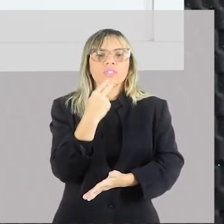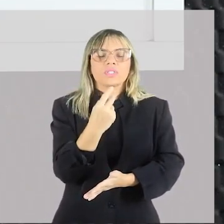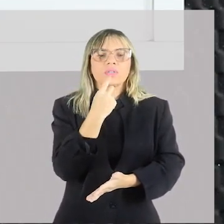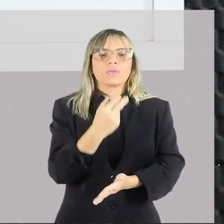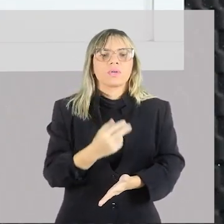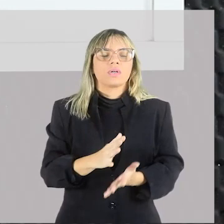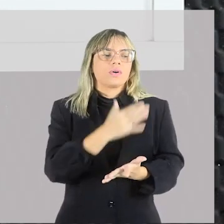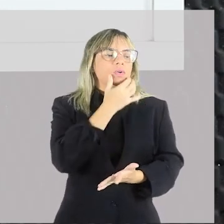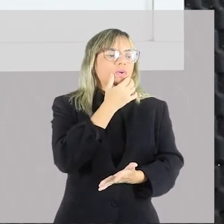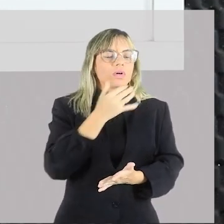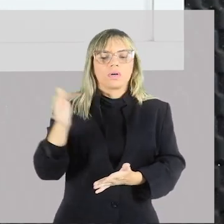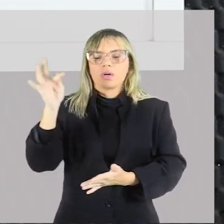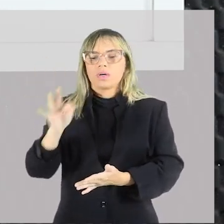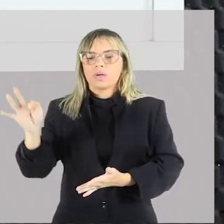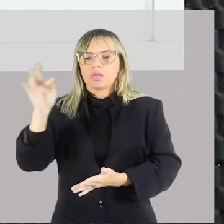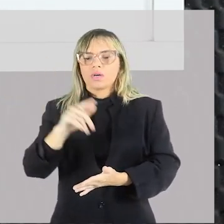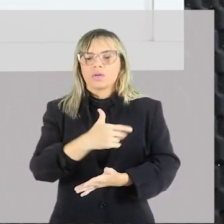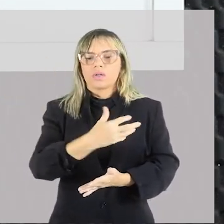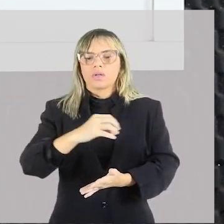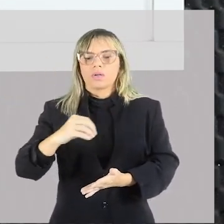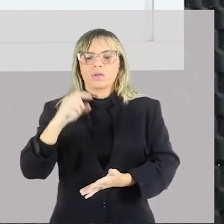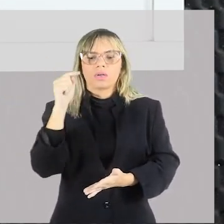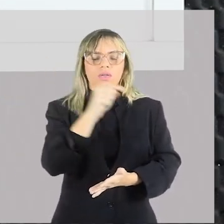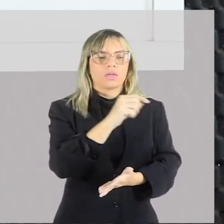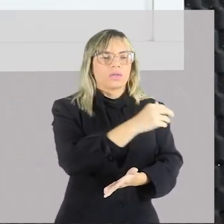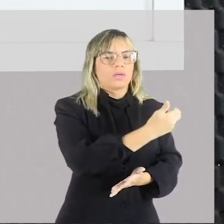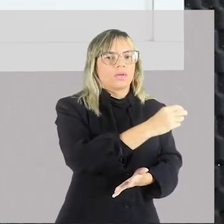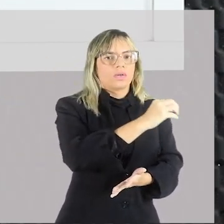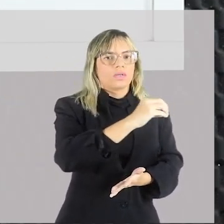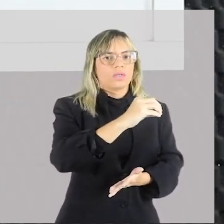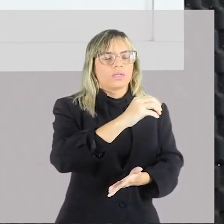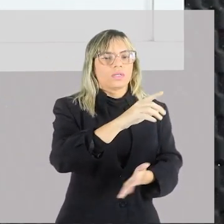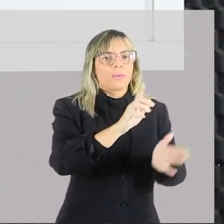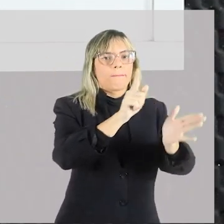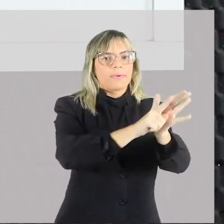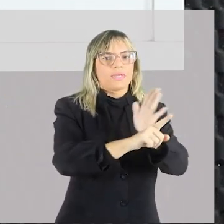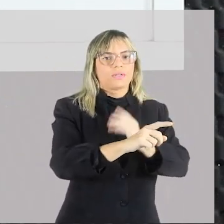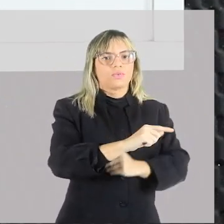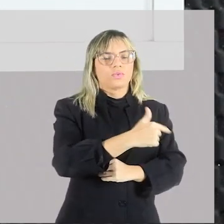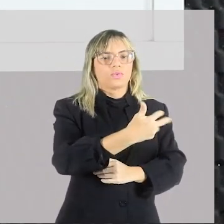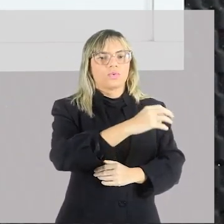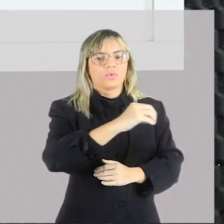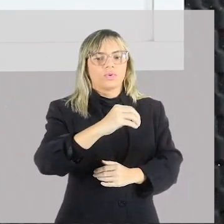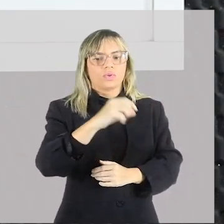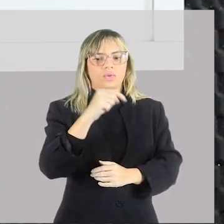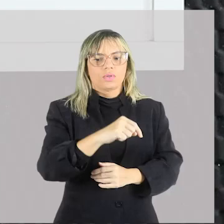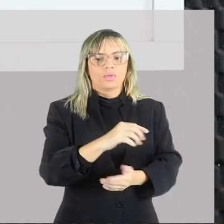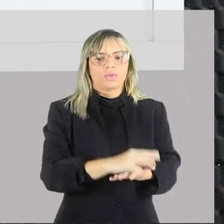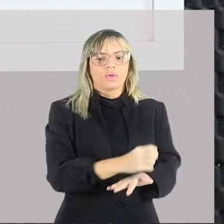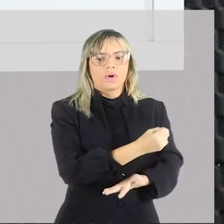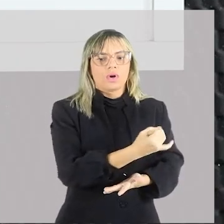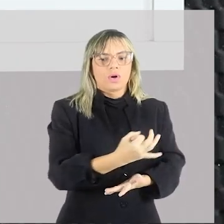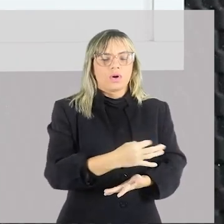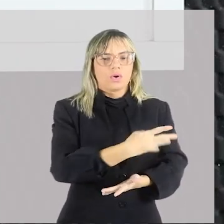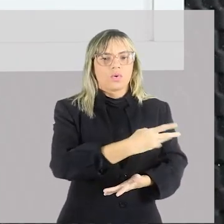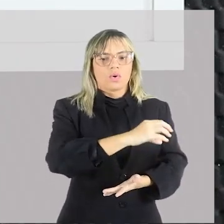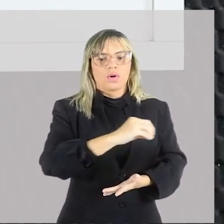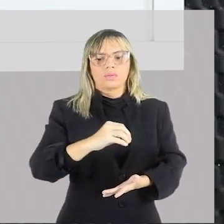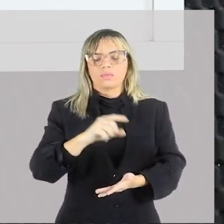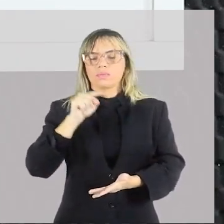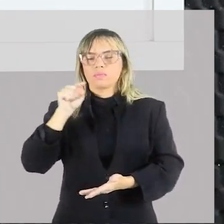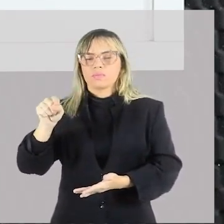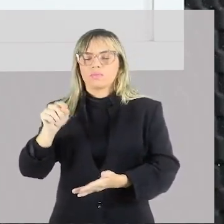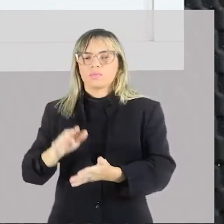dois quantos falam só inglês 600 Men 200 400